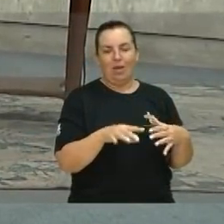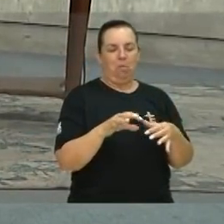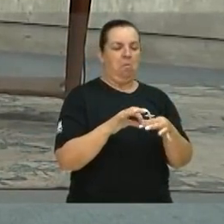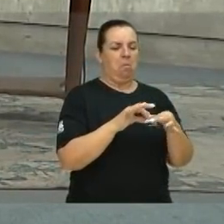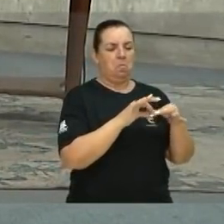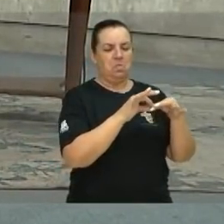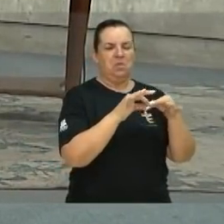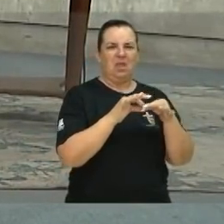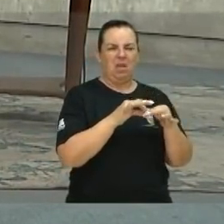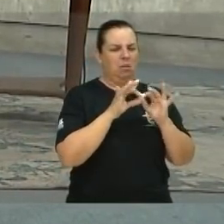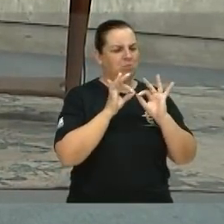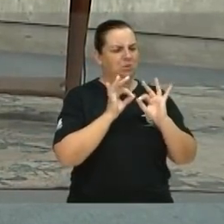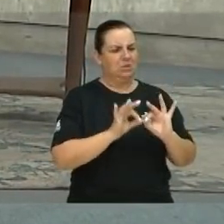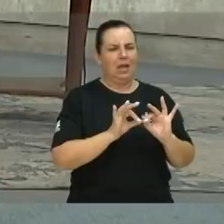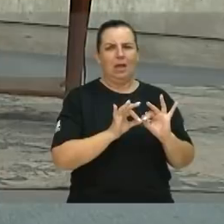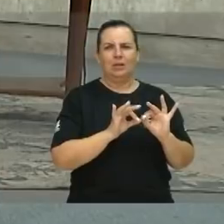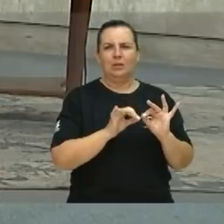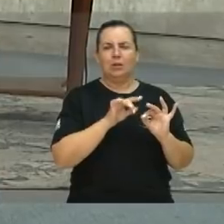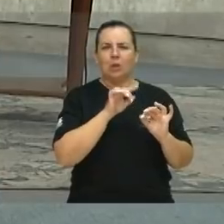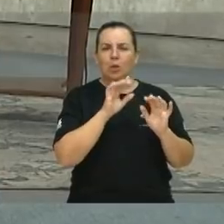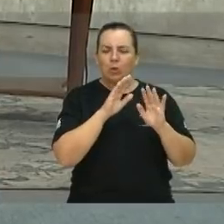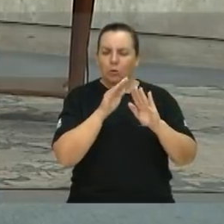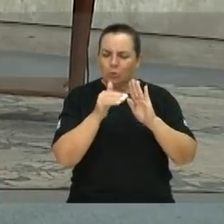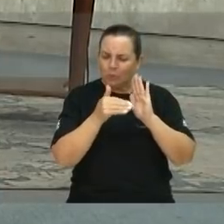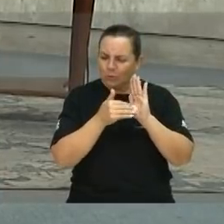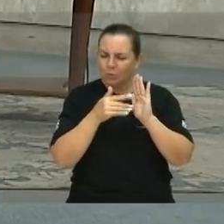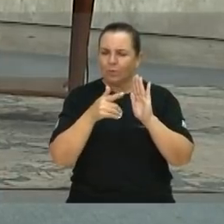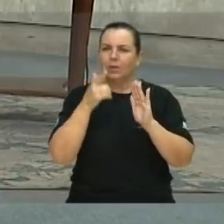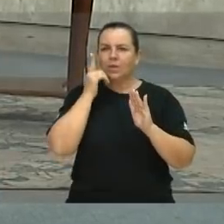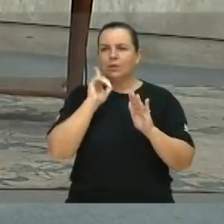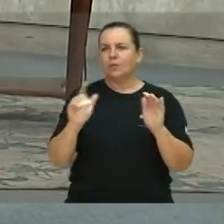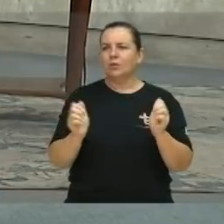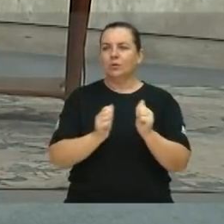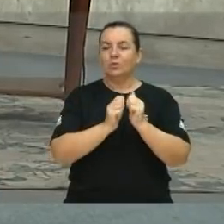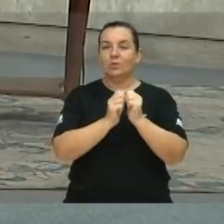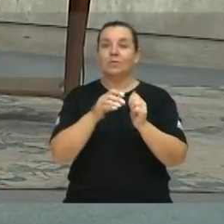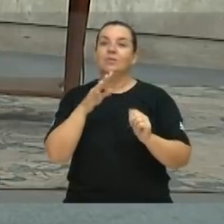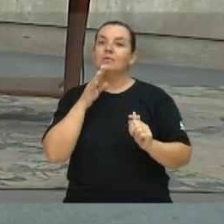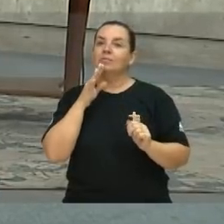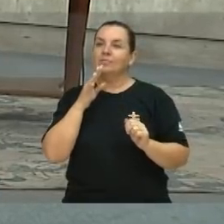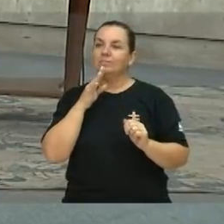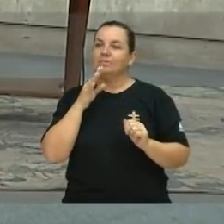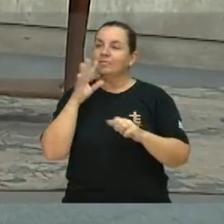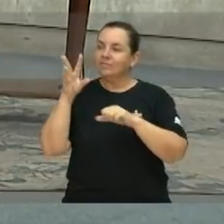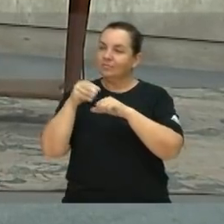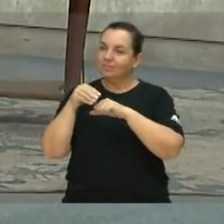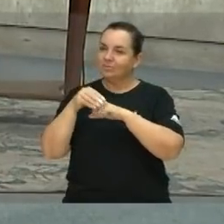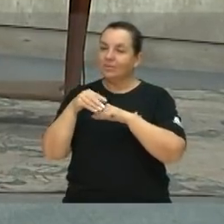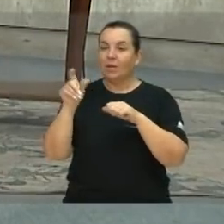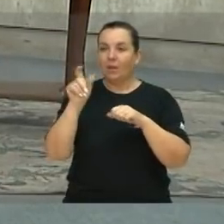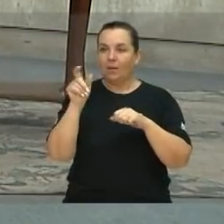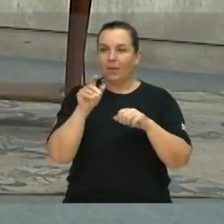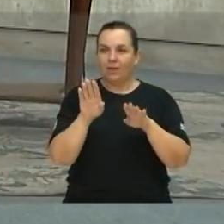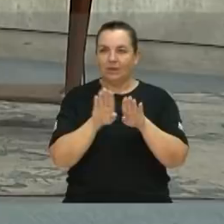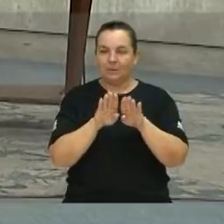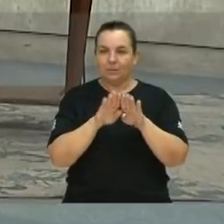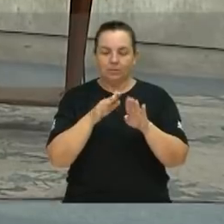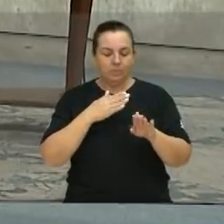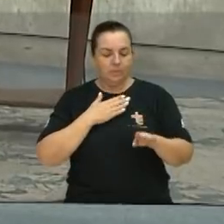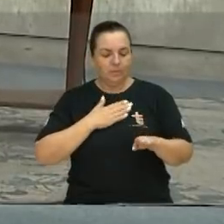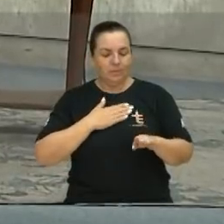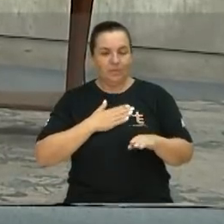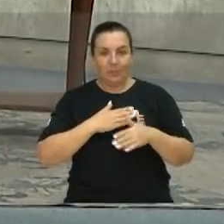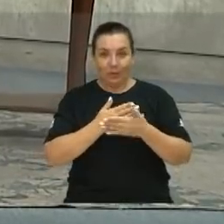tudo para que nós juntos conheçamos a palavra quero